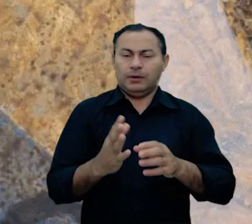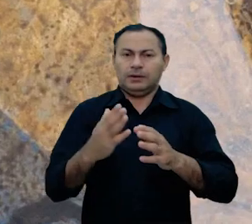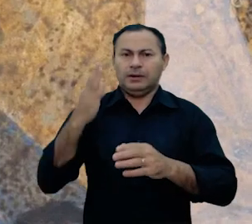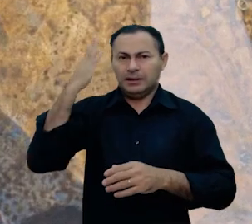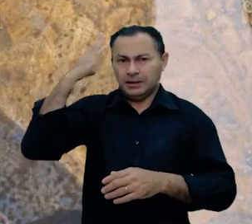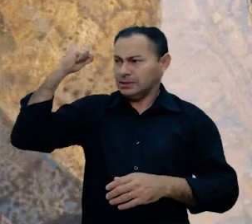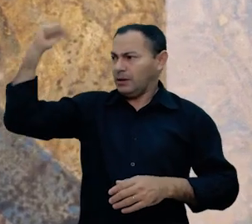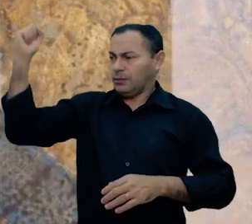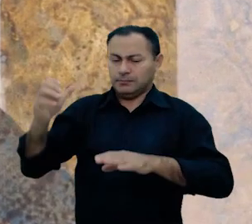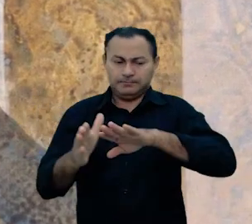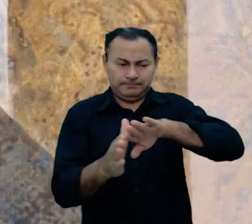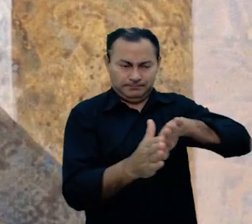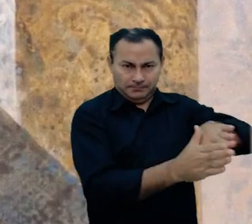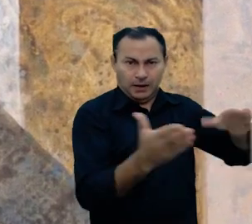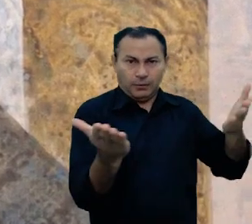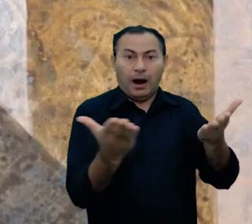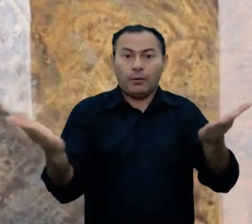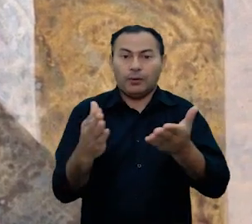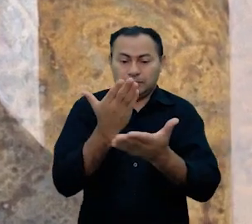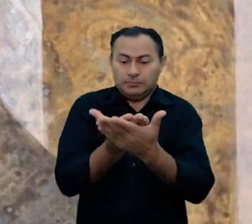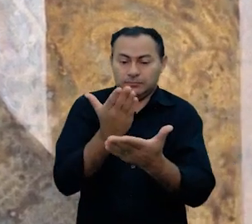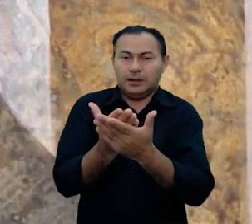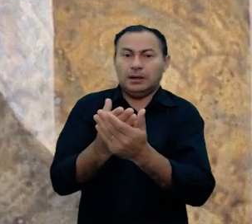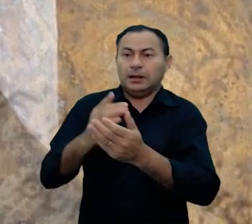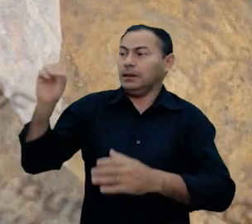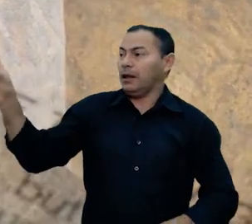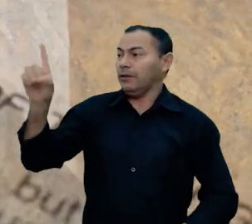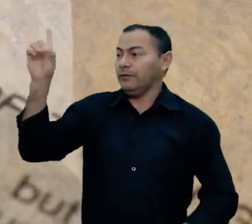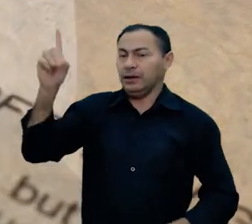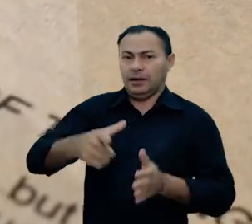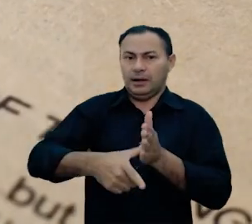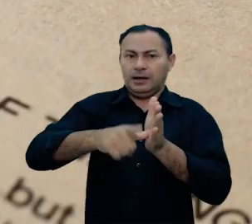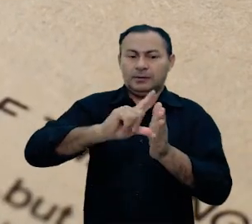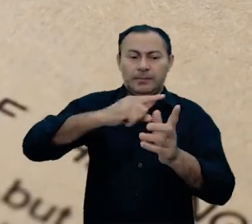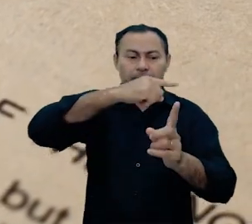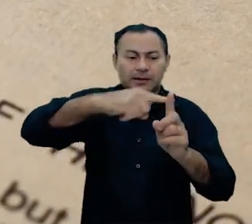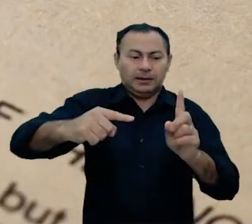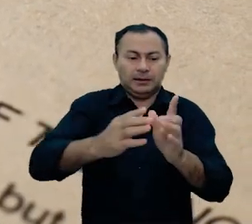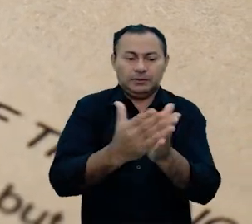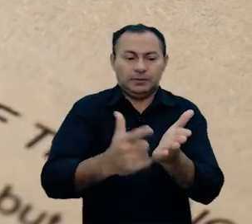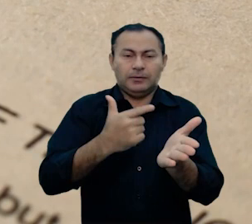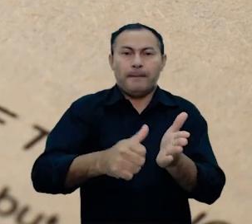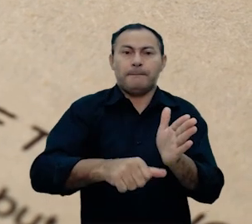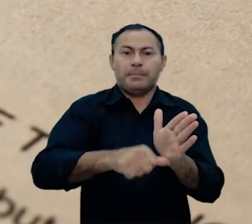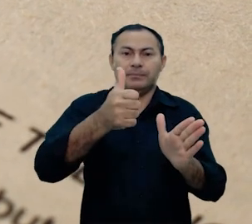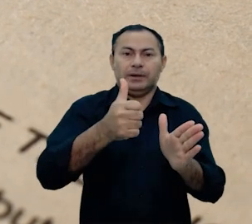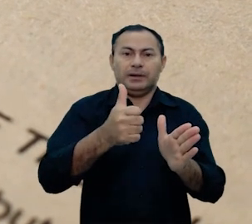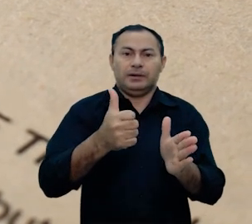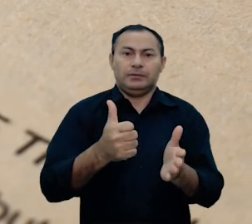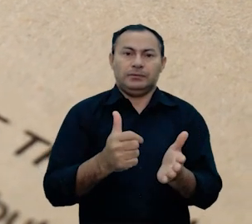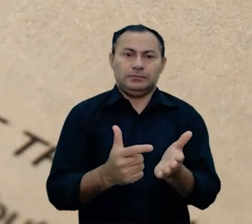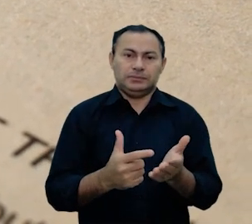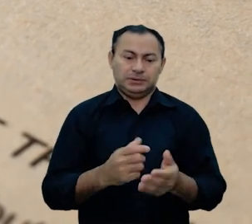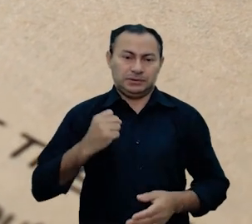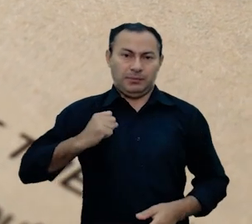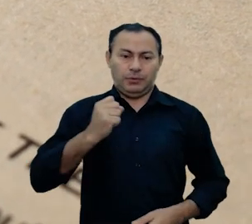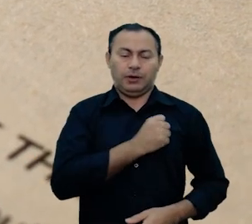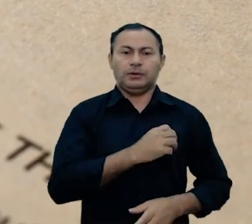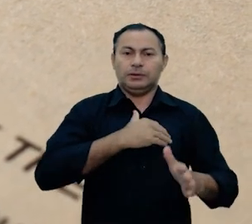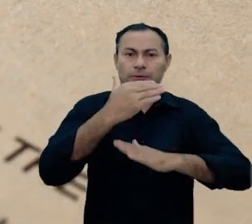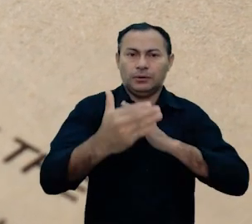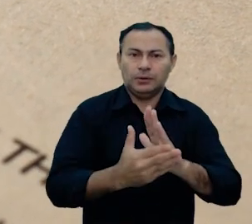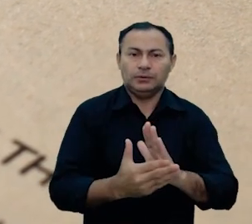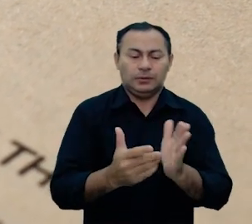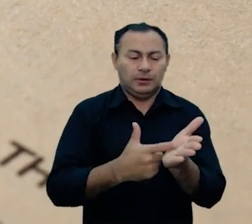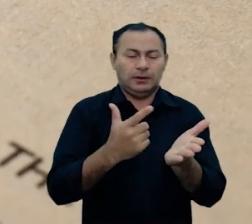de lado e estudar o lindo personagem Davi. Como eu já disse antes, metade do livro de 1 Samuel e todo o livro de 2